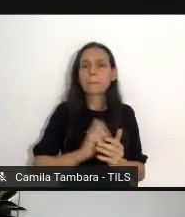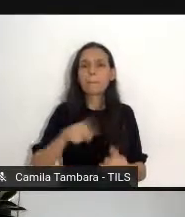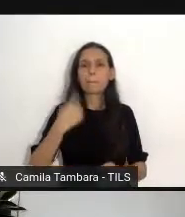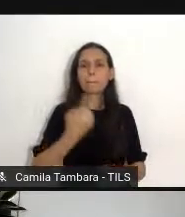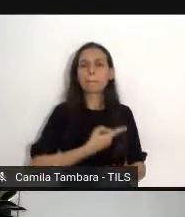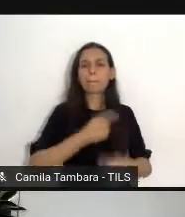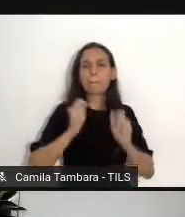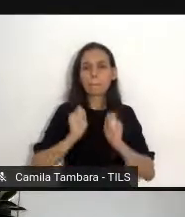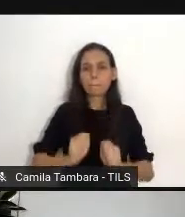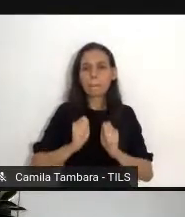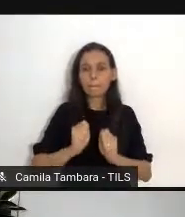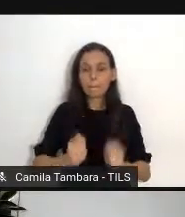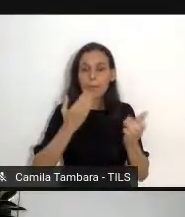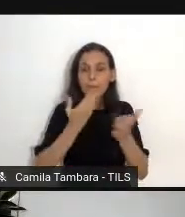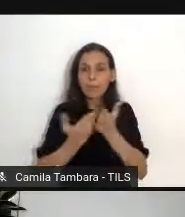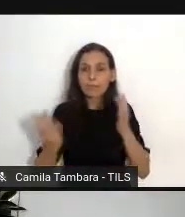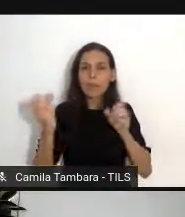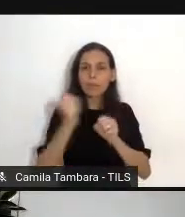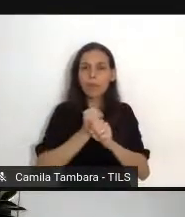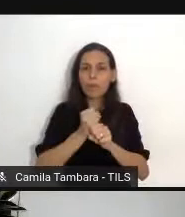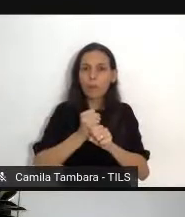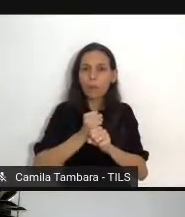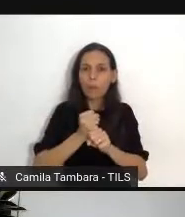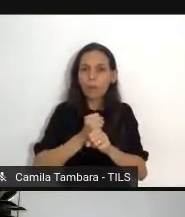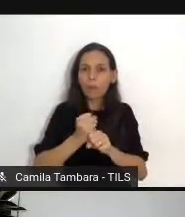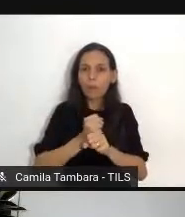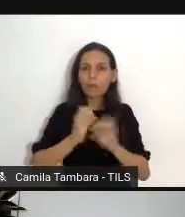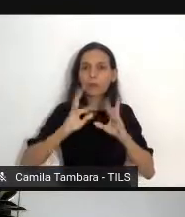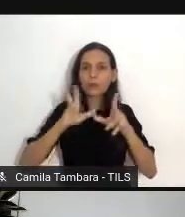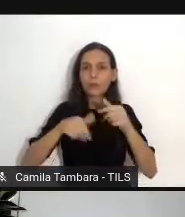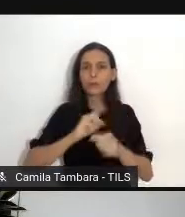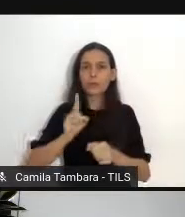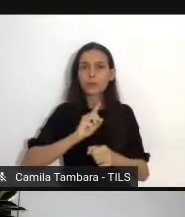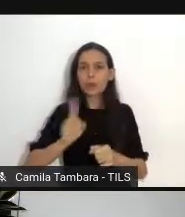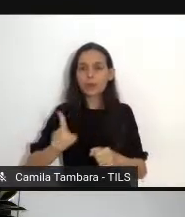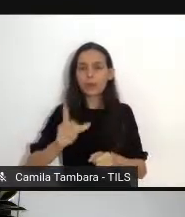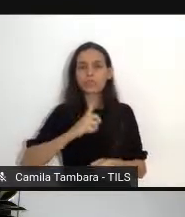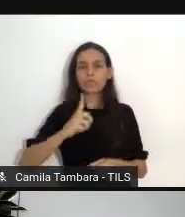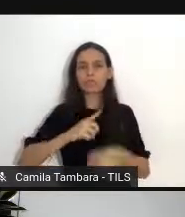não perder o ano letivo está garantido,